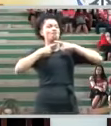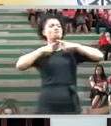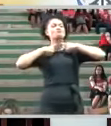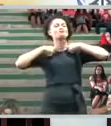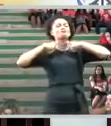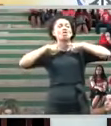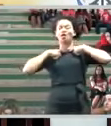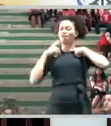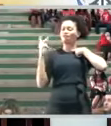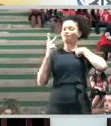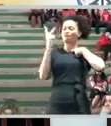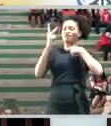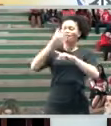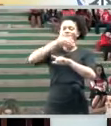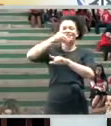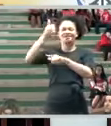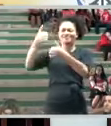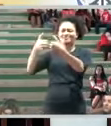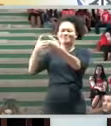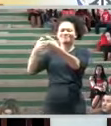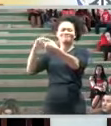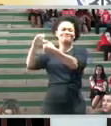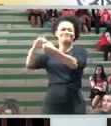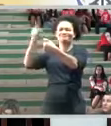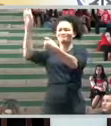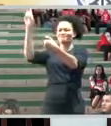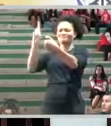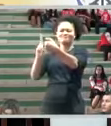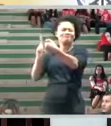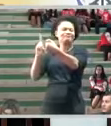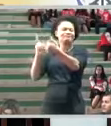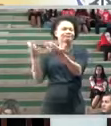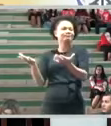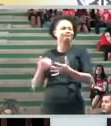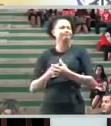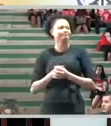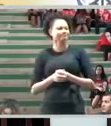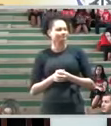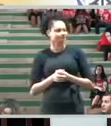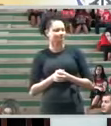E não valorizaram o melhor que eles tinham, a arca, a presença de Deus na arca.